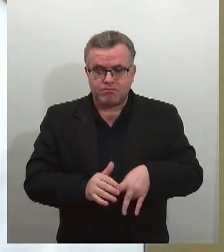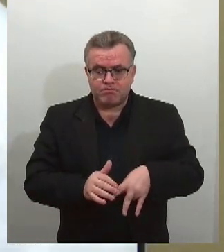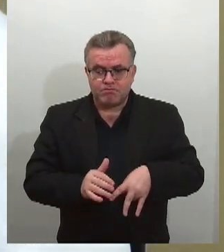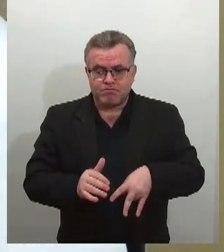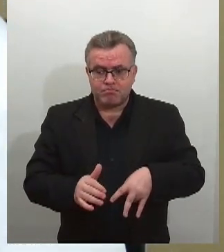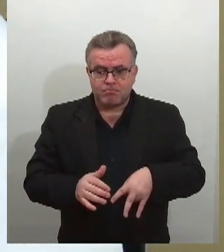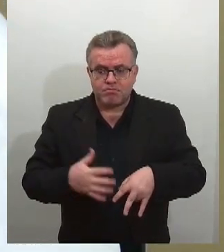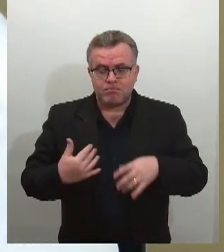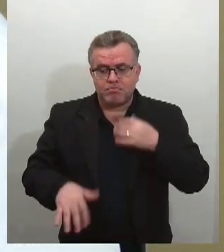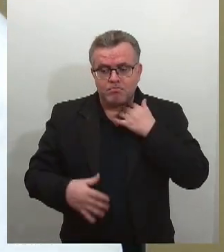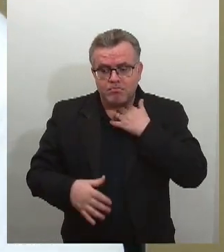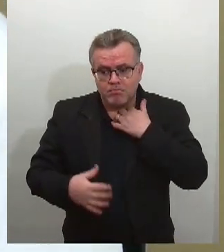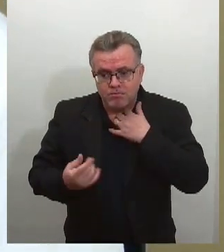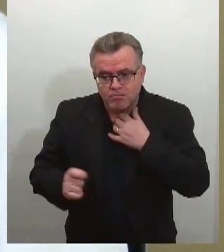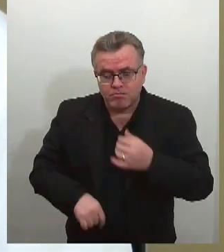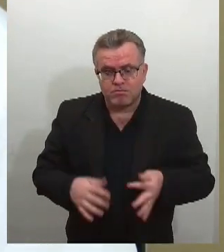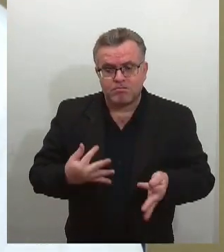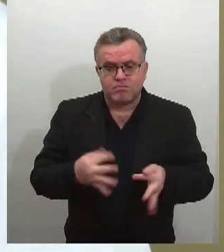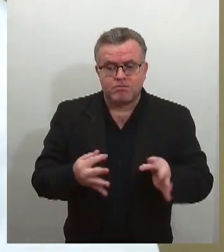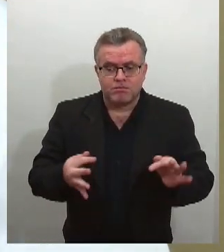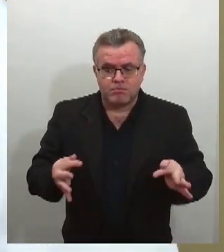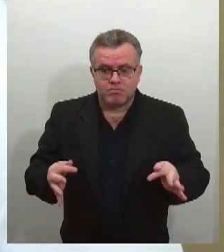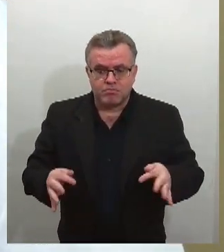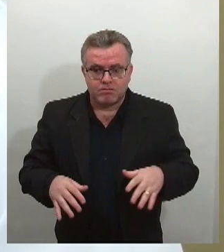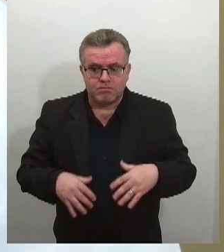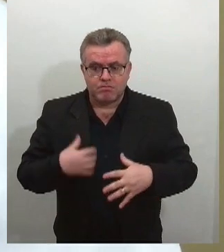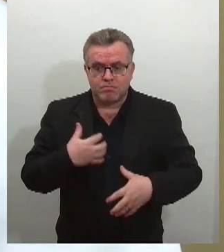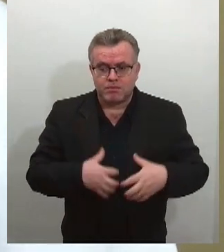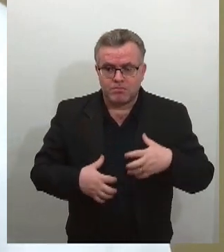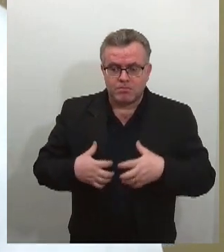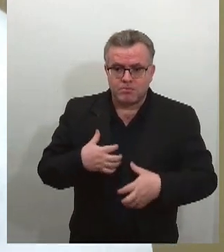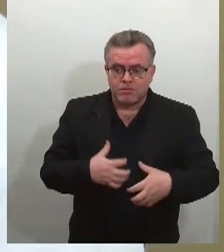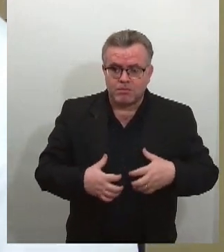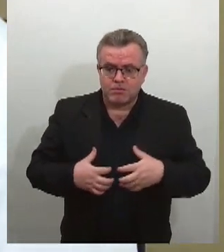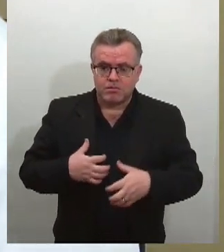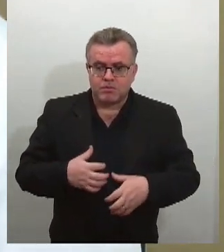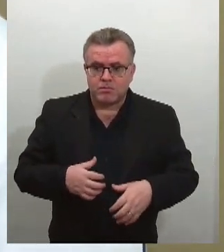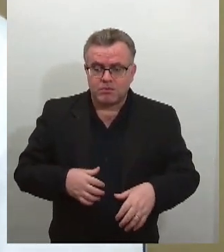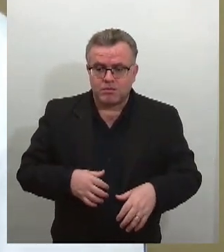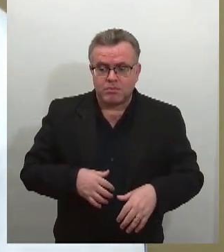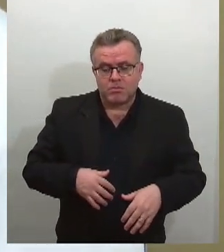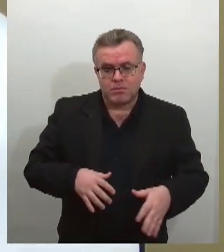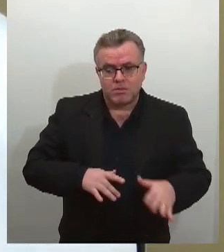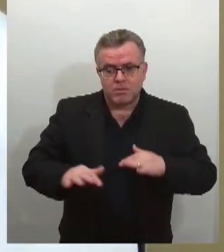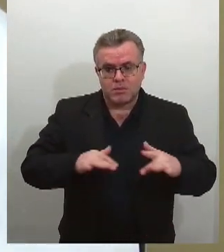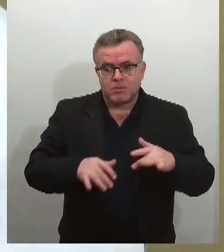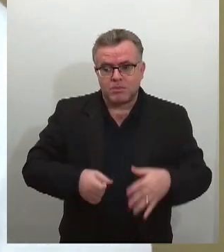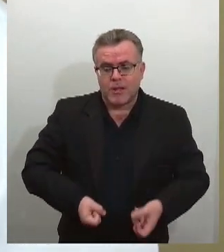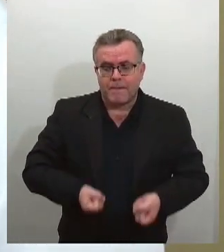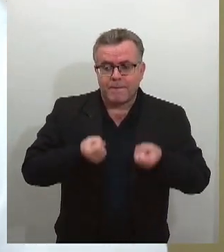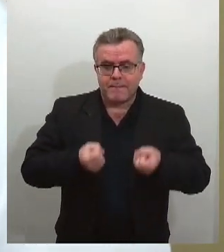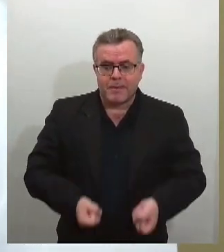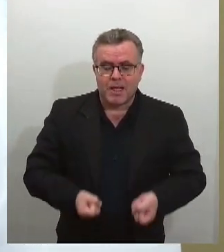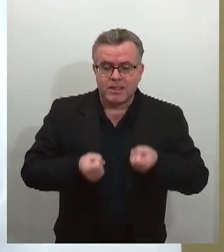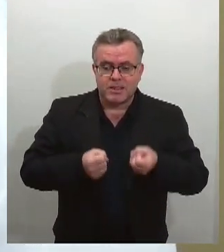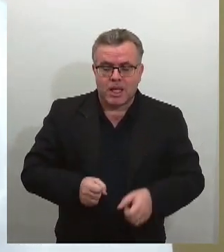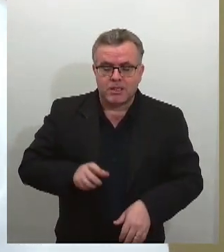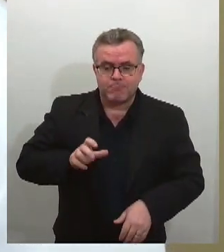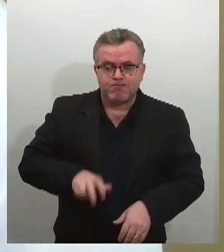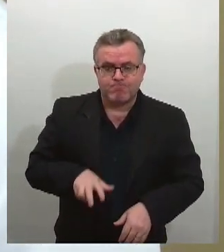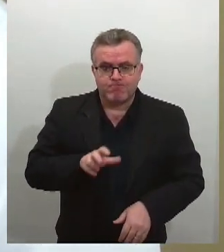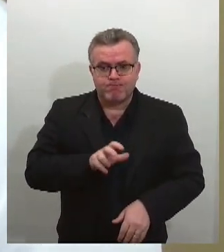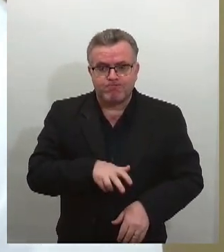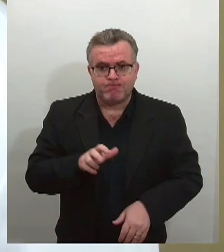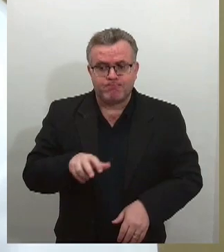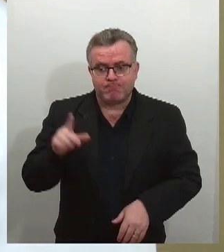uma dor, uma angústia na questão de movimentar a perna fica pesada, limitado, né? Fica limitado, mas